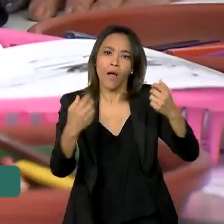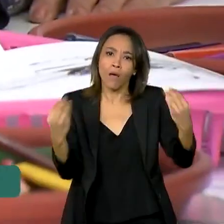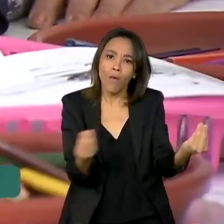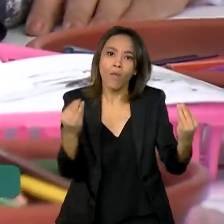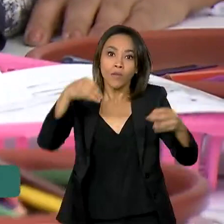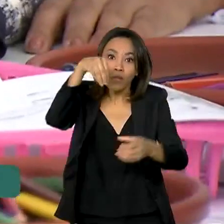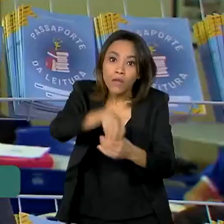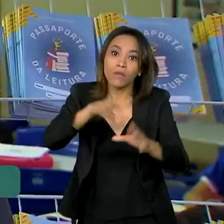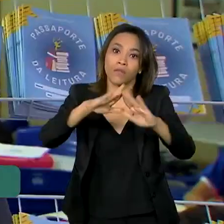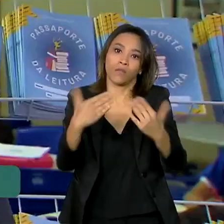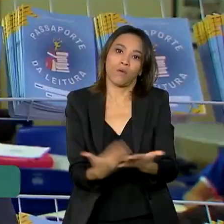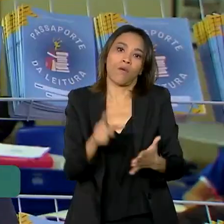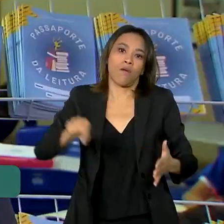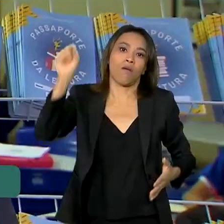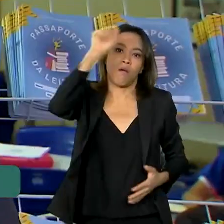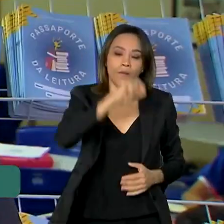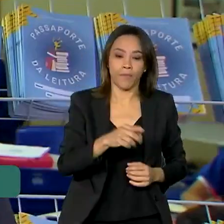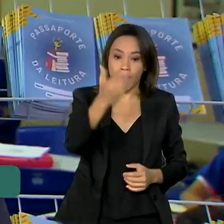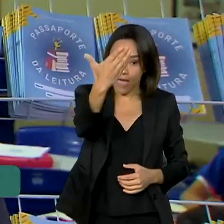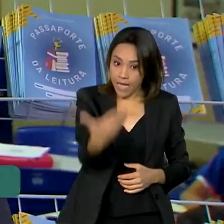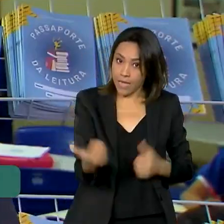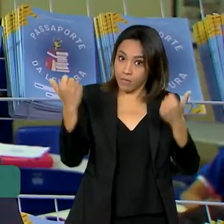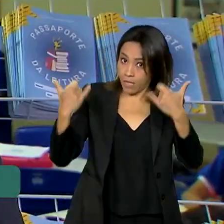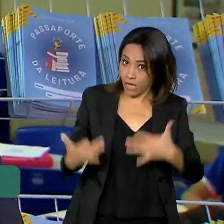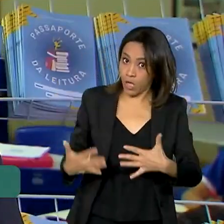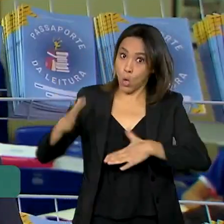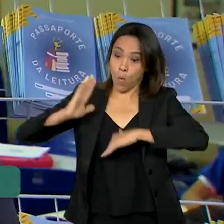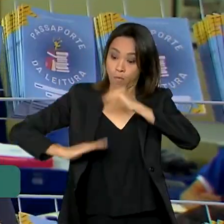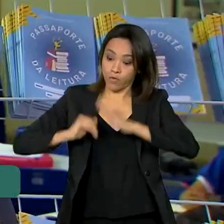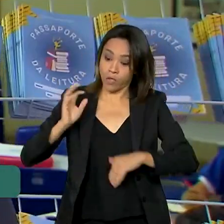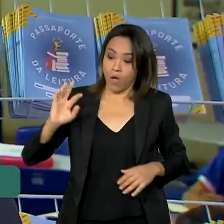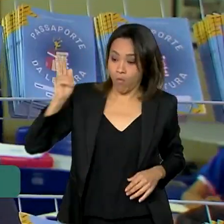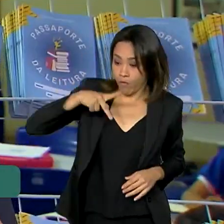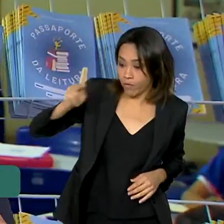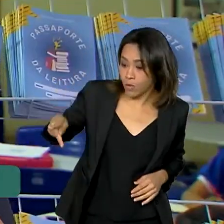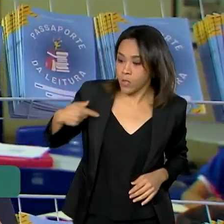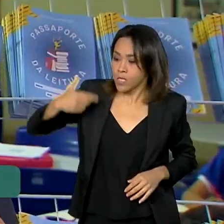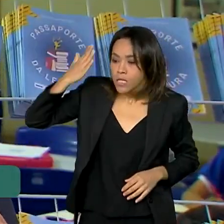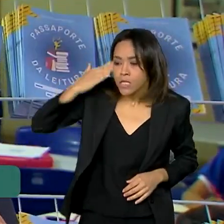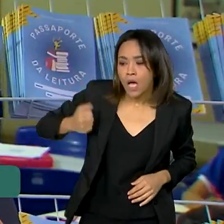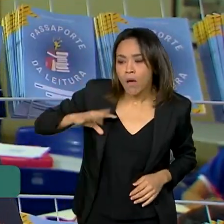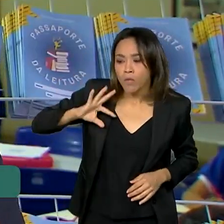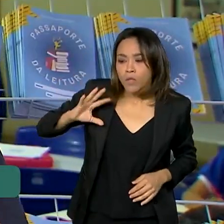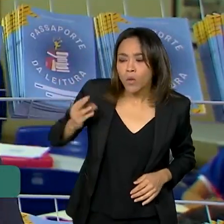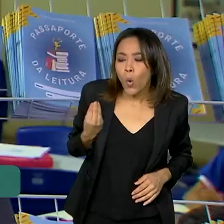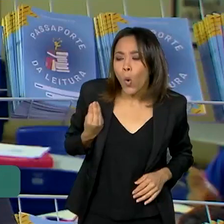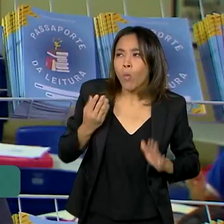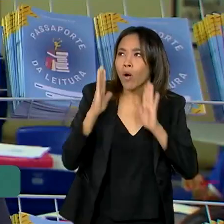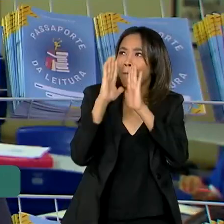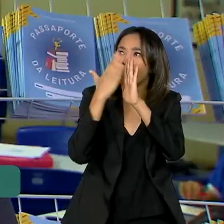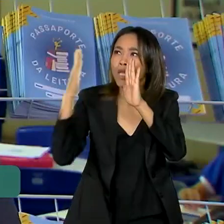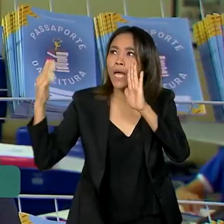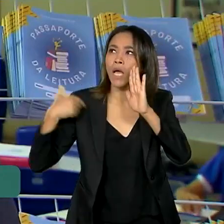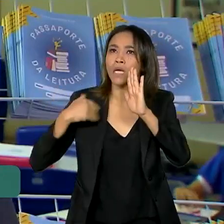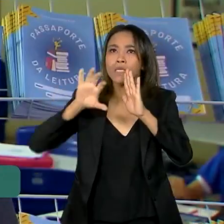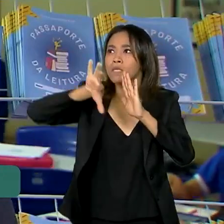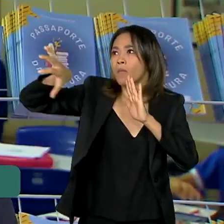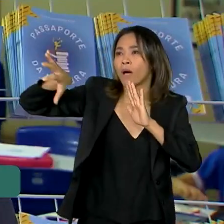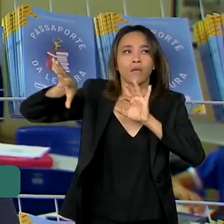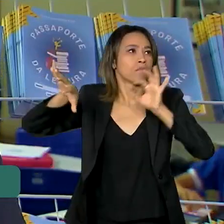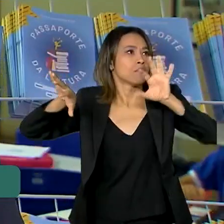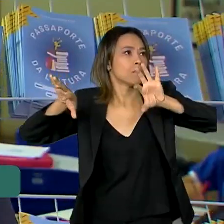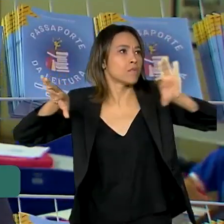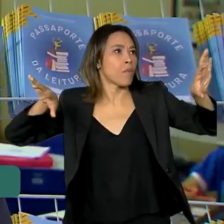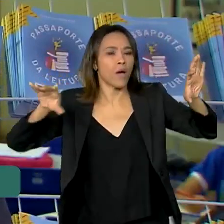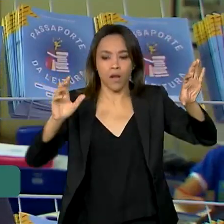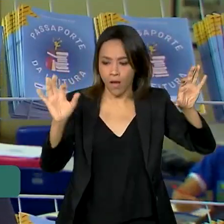de ensino. Um profissional que tem todo o domínio, né, da questão da biblioteca, da separação do material,